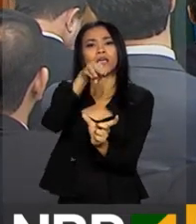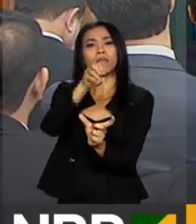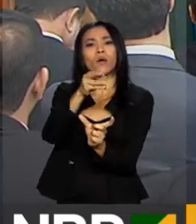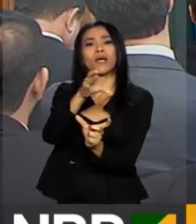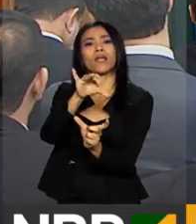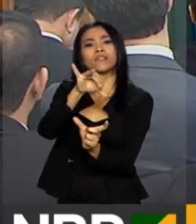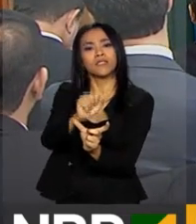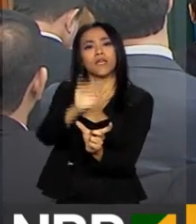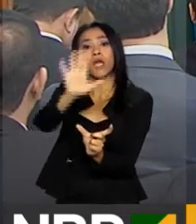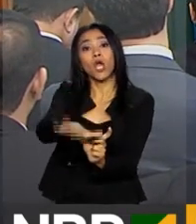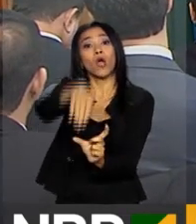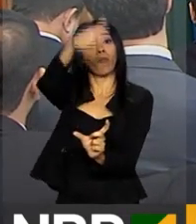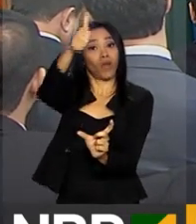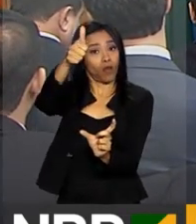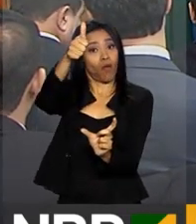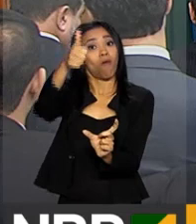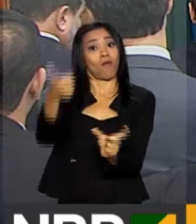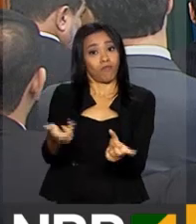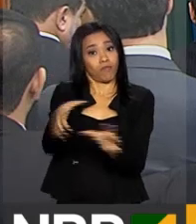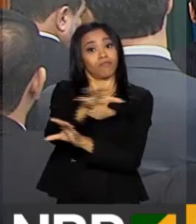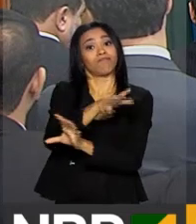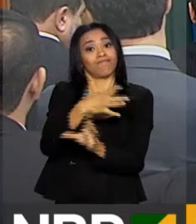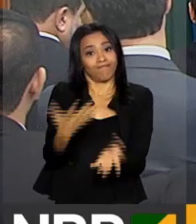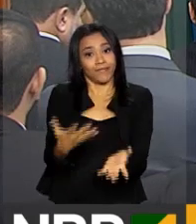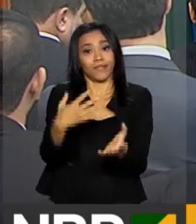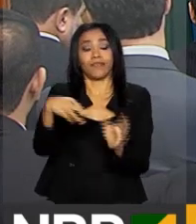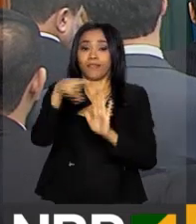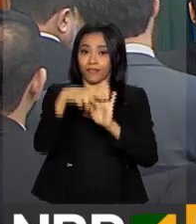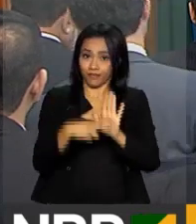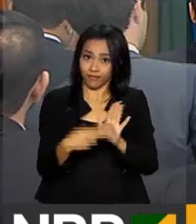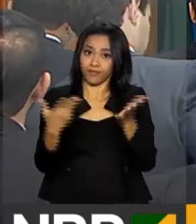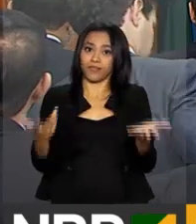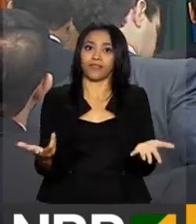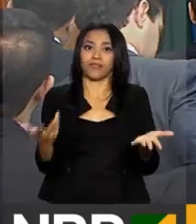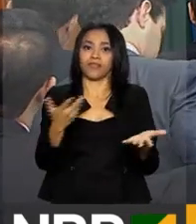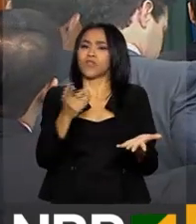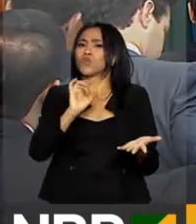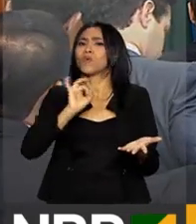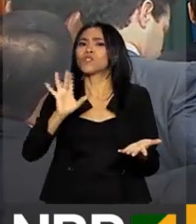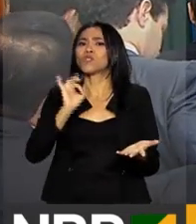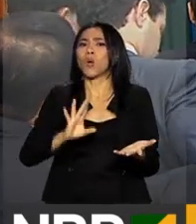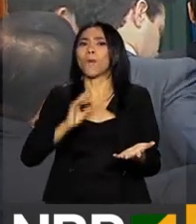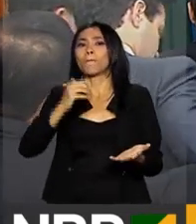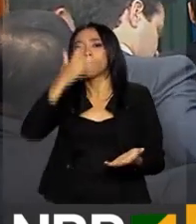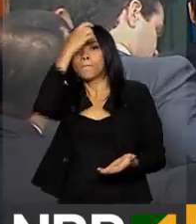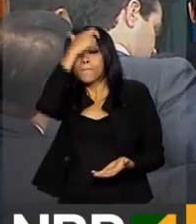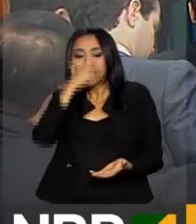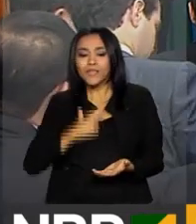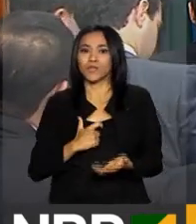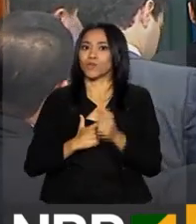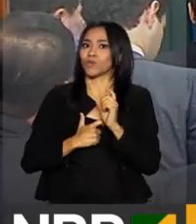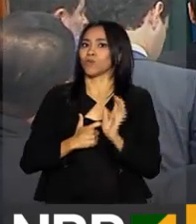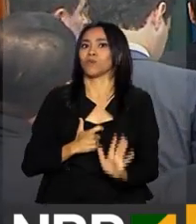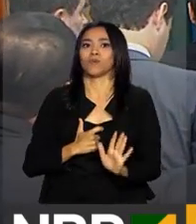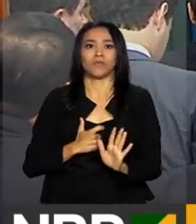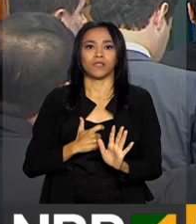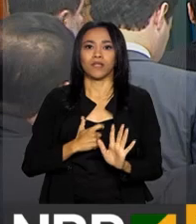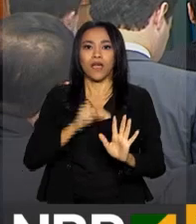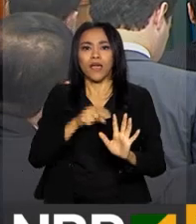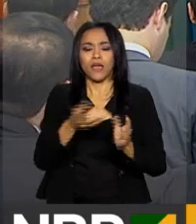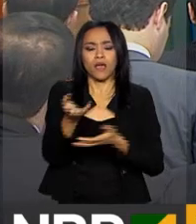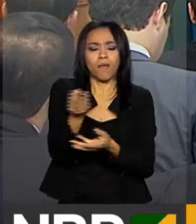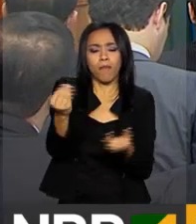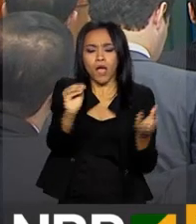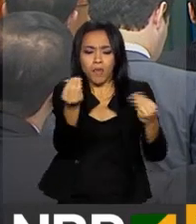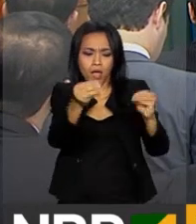dos regimes e mas não é uma democracia simplesmente construída por pessoas é a democracia construída pela